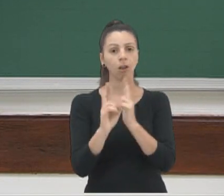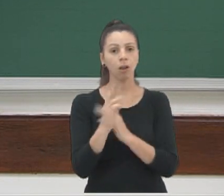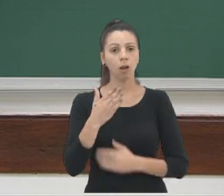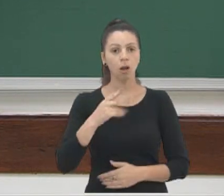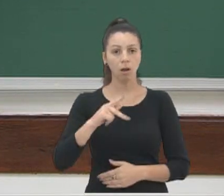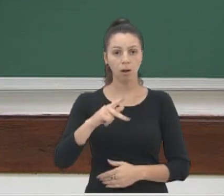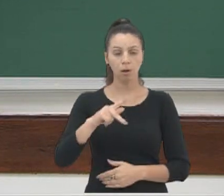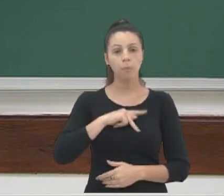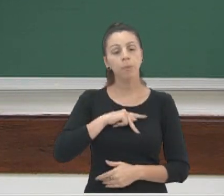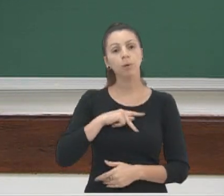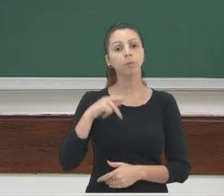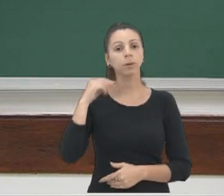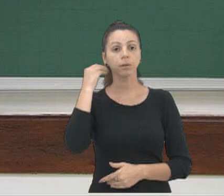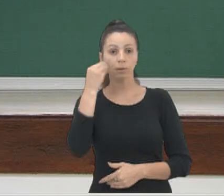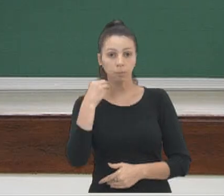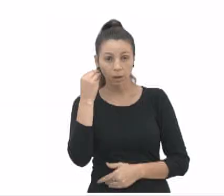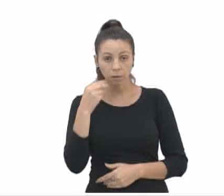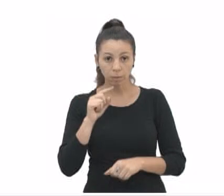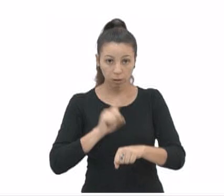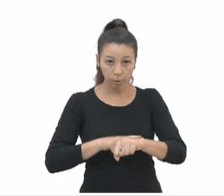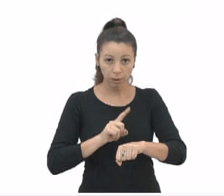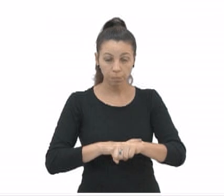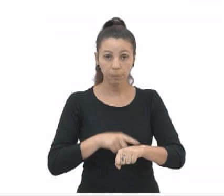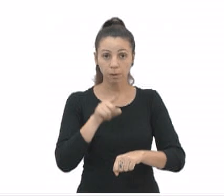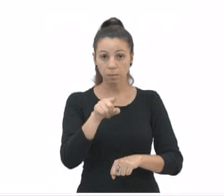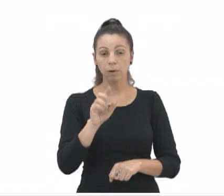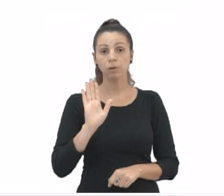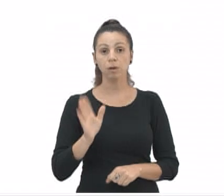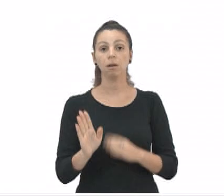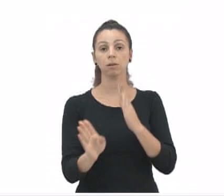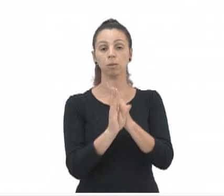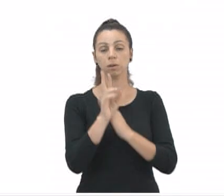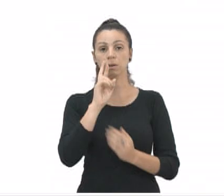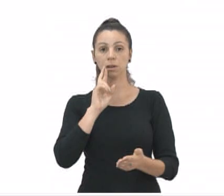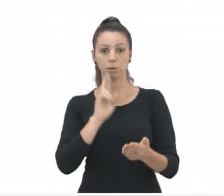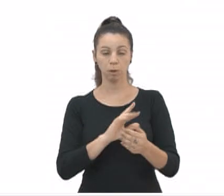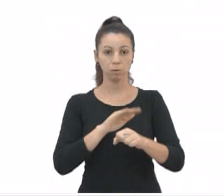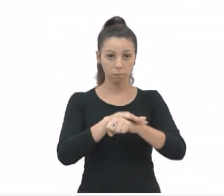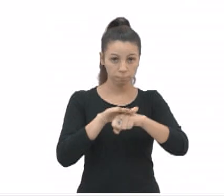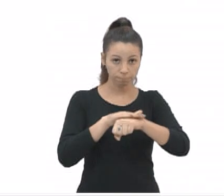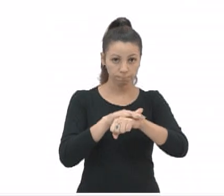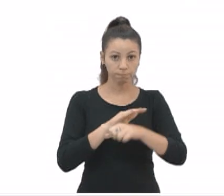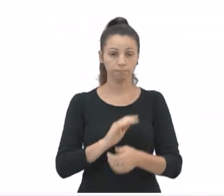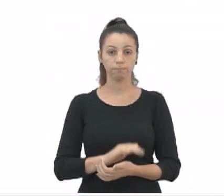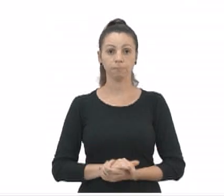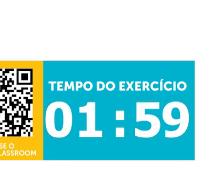experiência. Tá? Vou dar um tempinho para você e aí você resolve e a gente conversa um pouquinho.